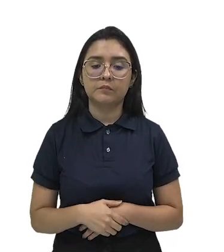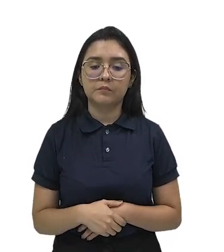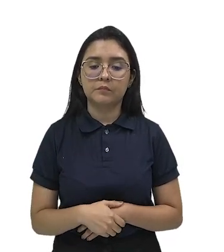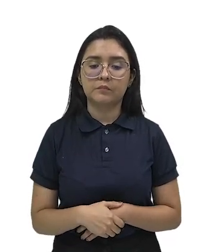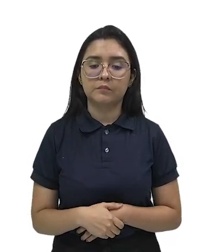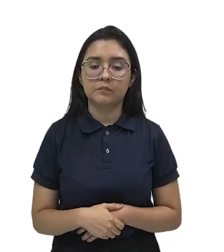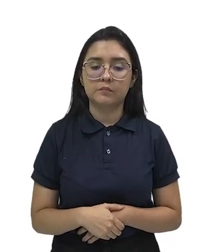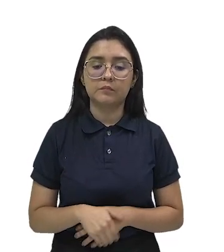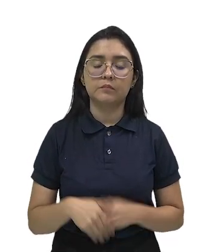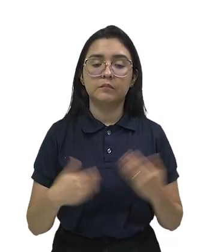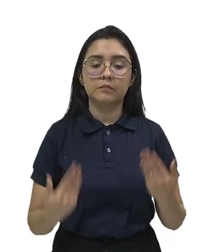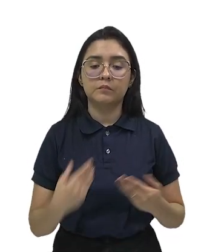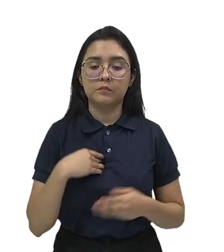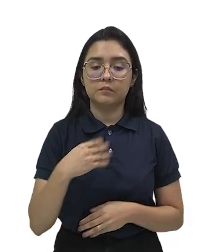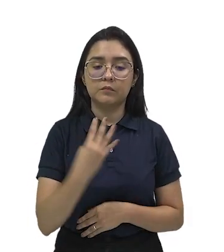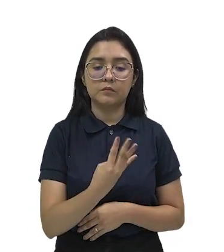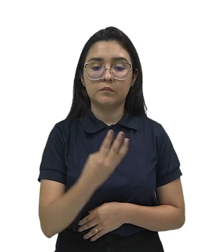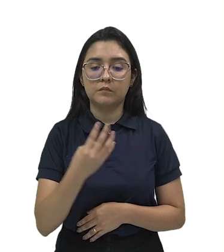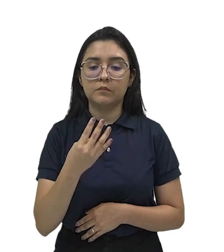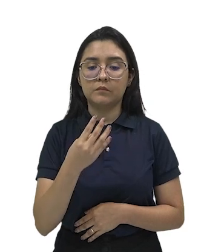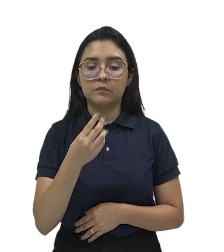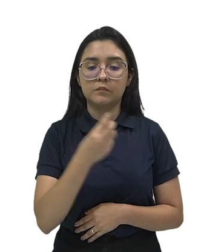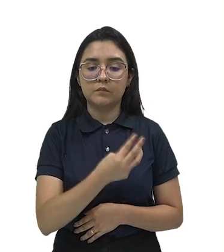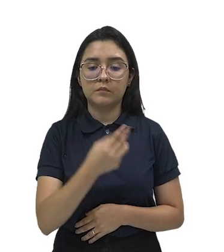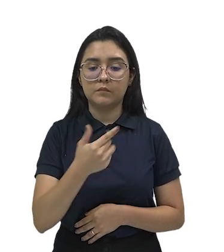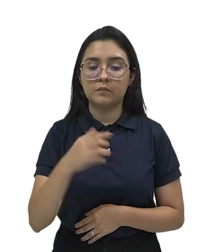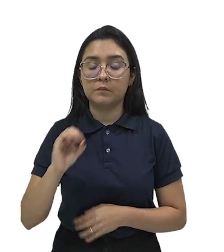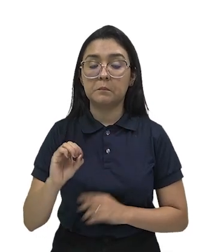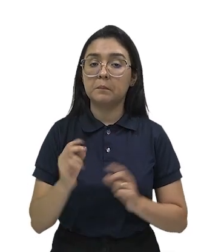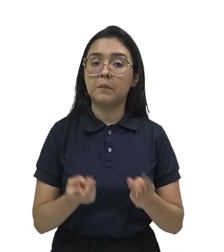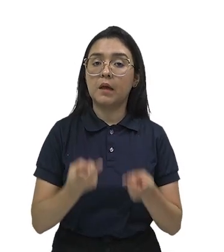meu povo, olha o tamanho